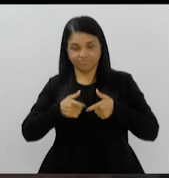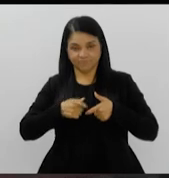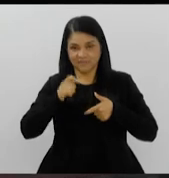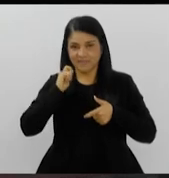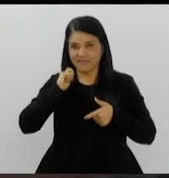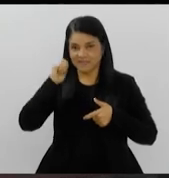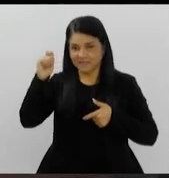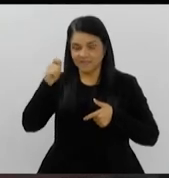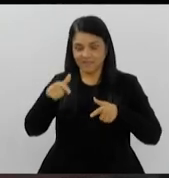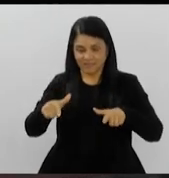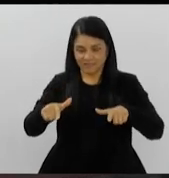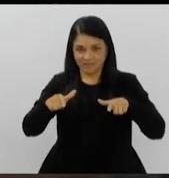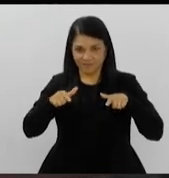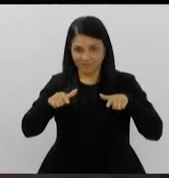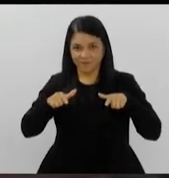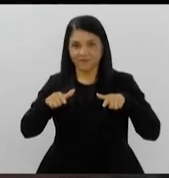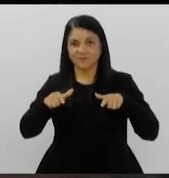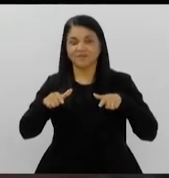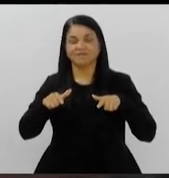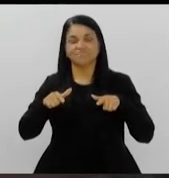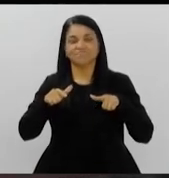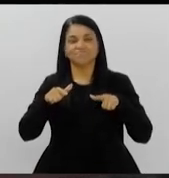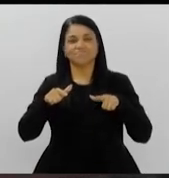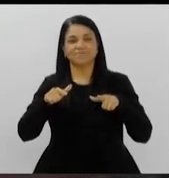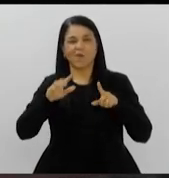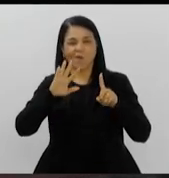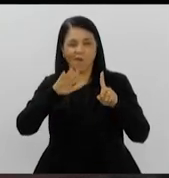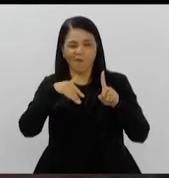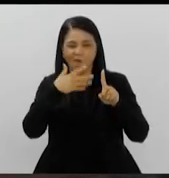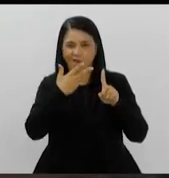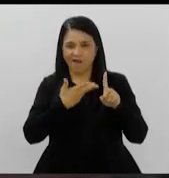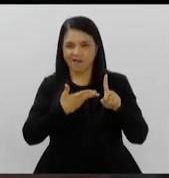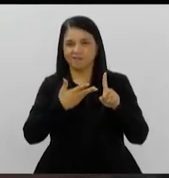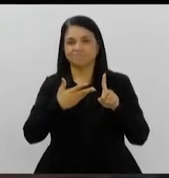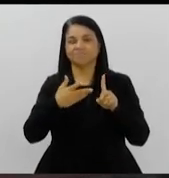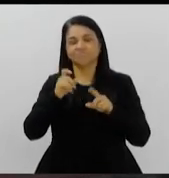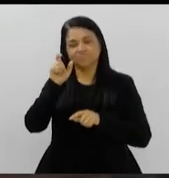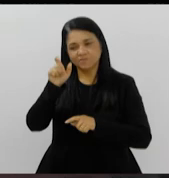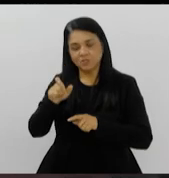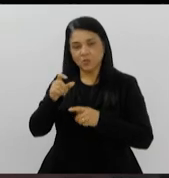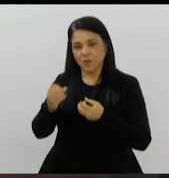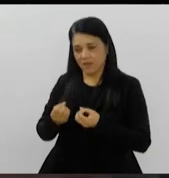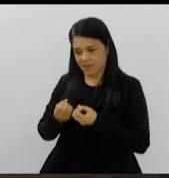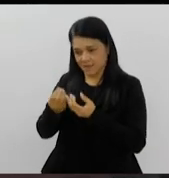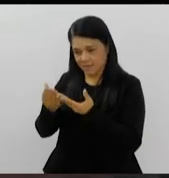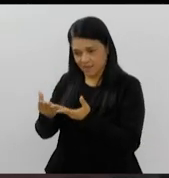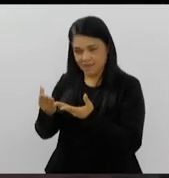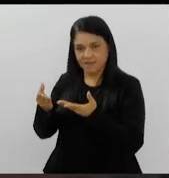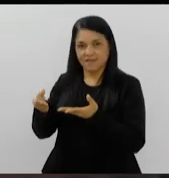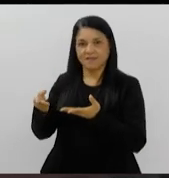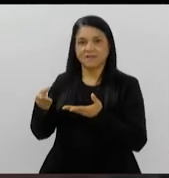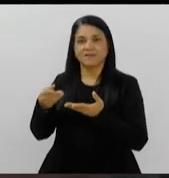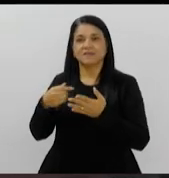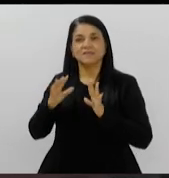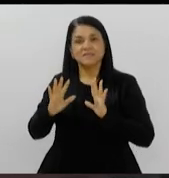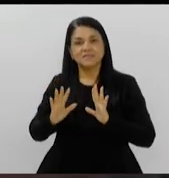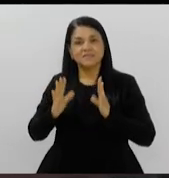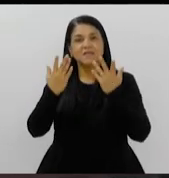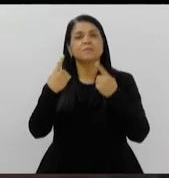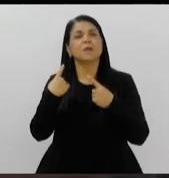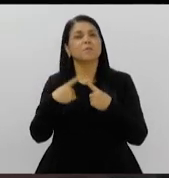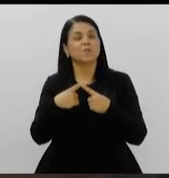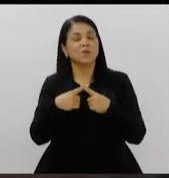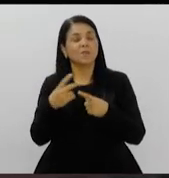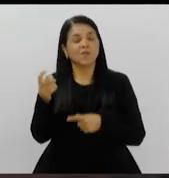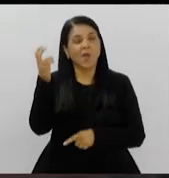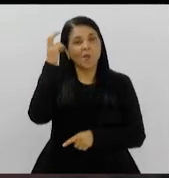e a medalha Tiradentes, que é a maior honraria que uma pessoa pode receber. E por que que a gente tem que celebrar? Porque a